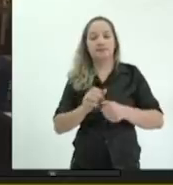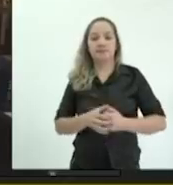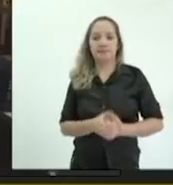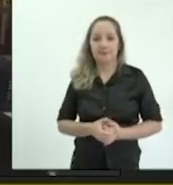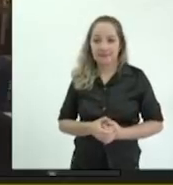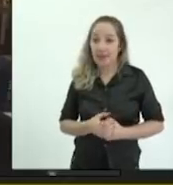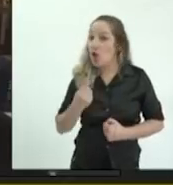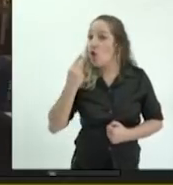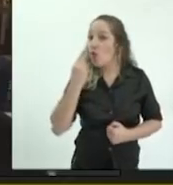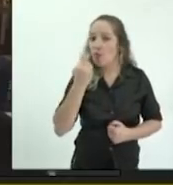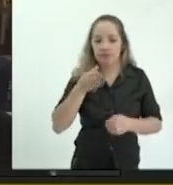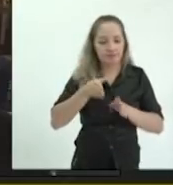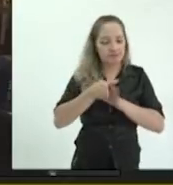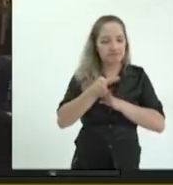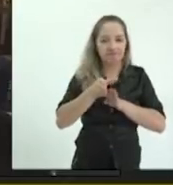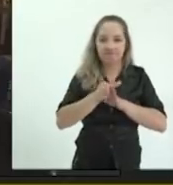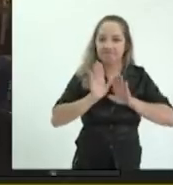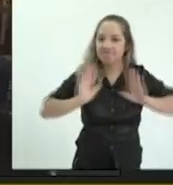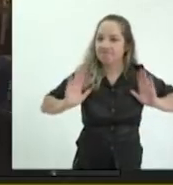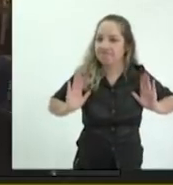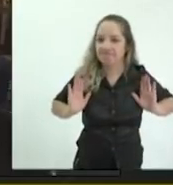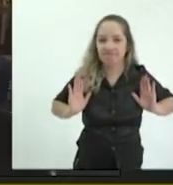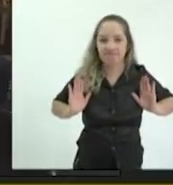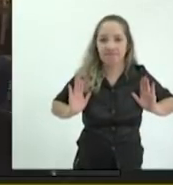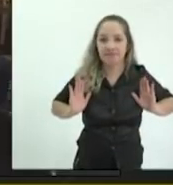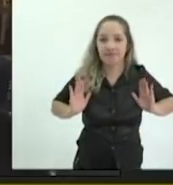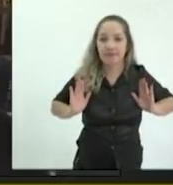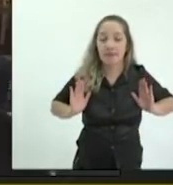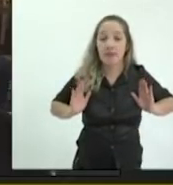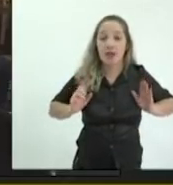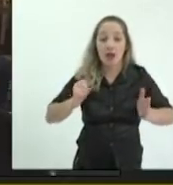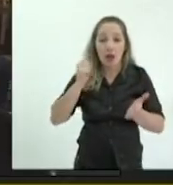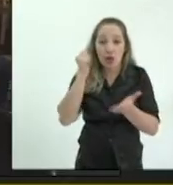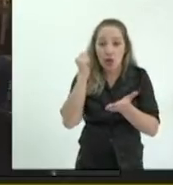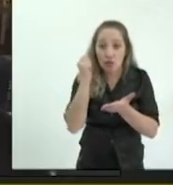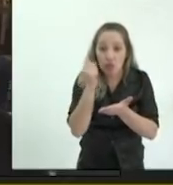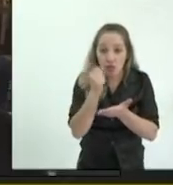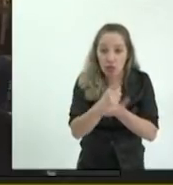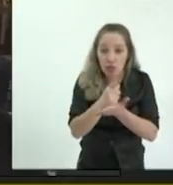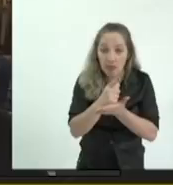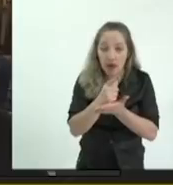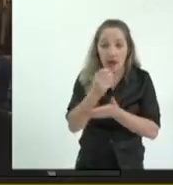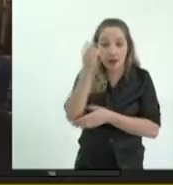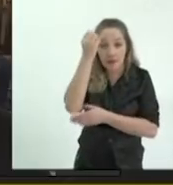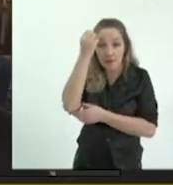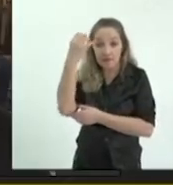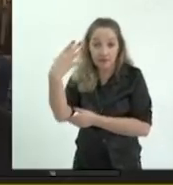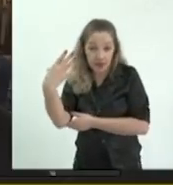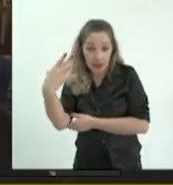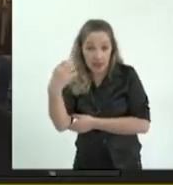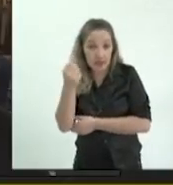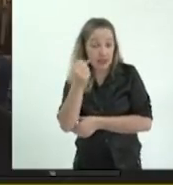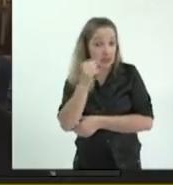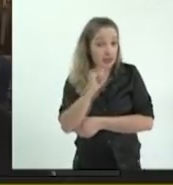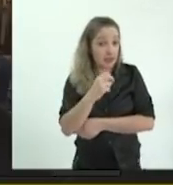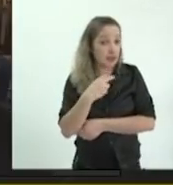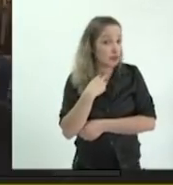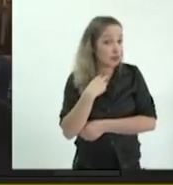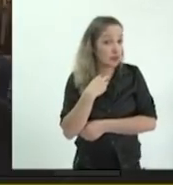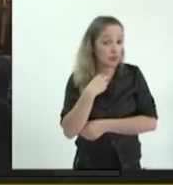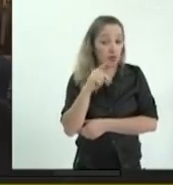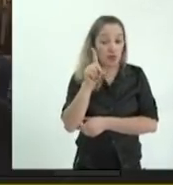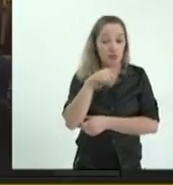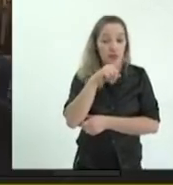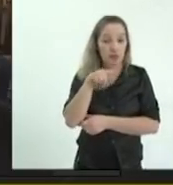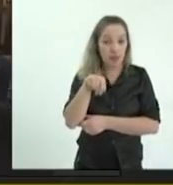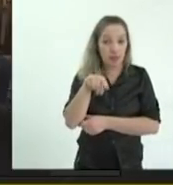só. Não compre nenhuma viagem que não possa ser adiada ou cancelada sem custo. Isso